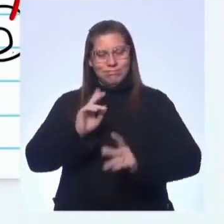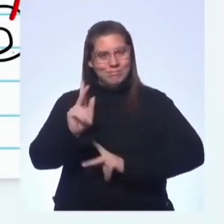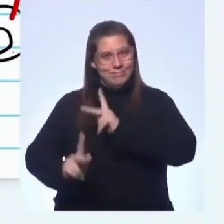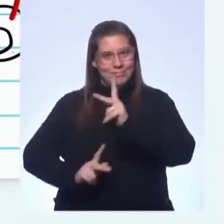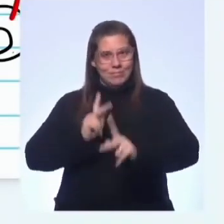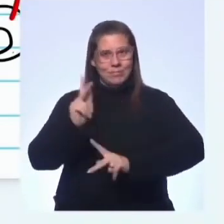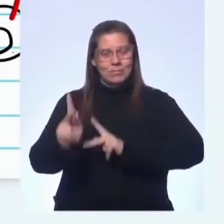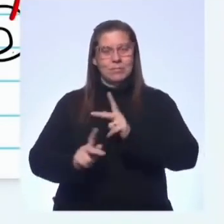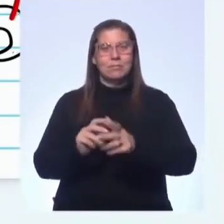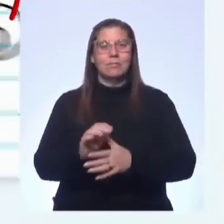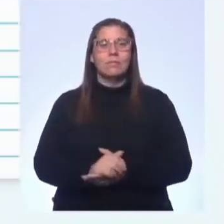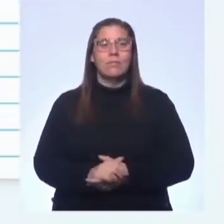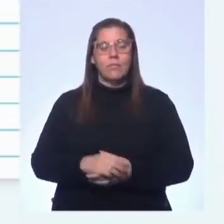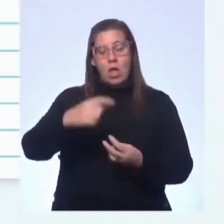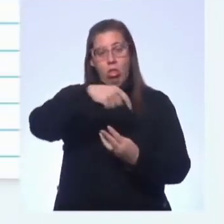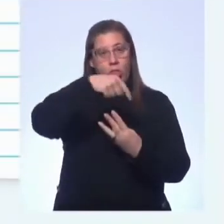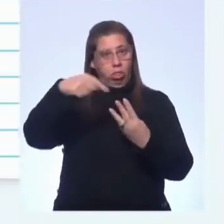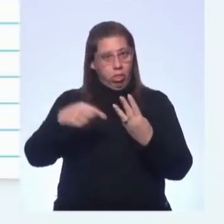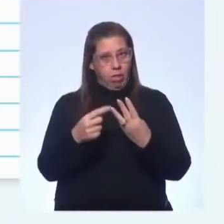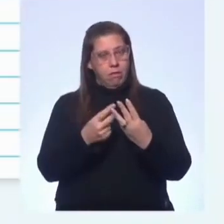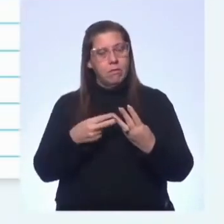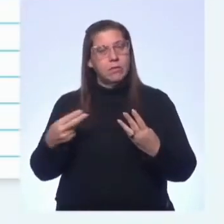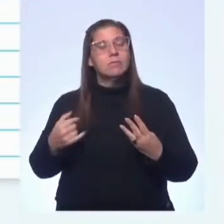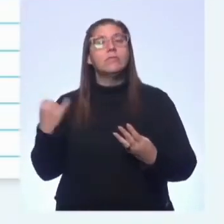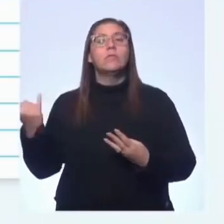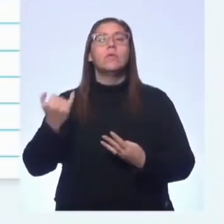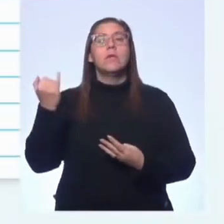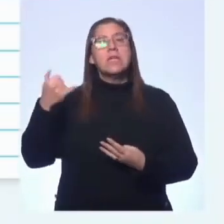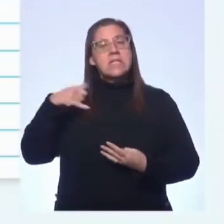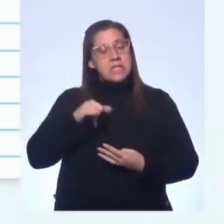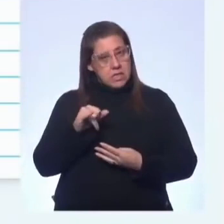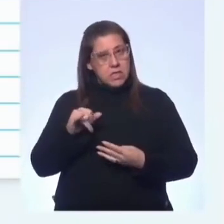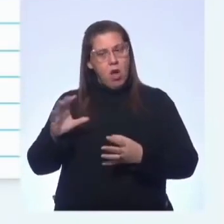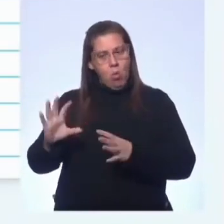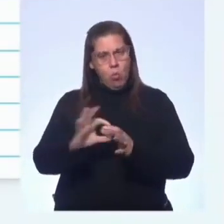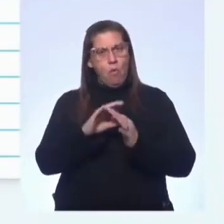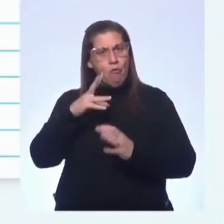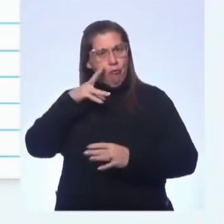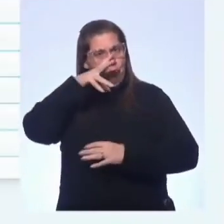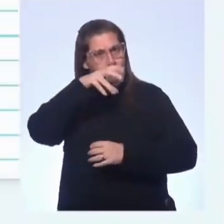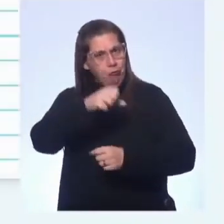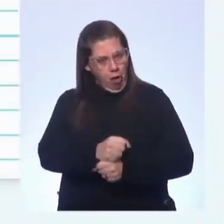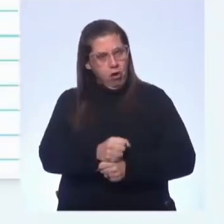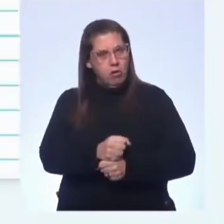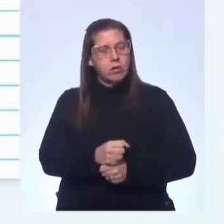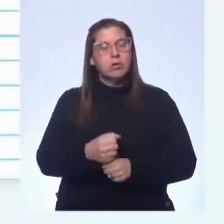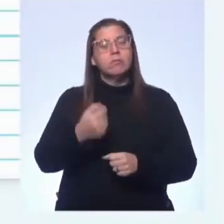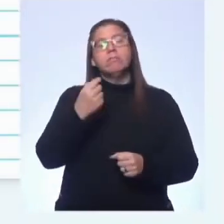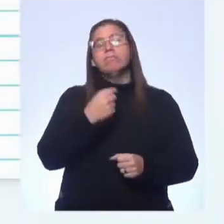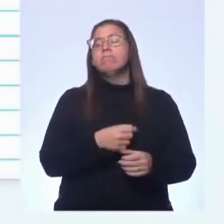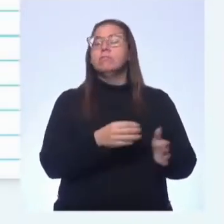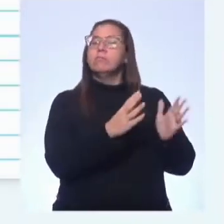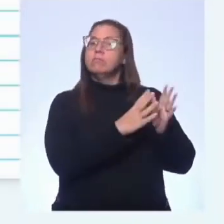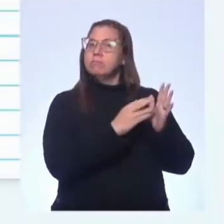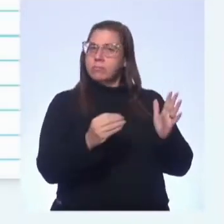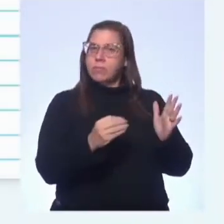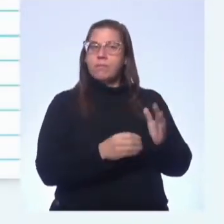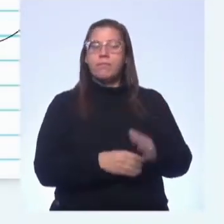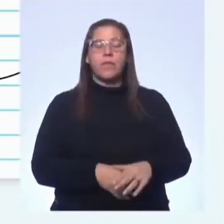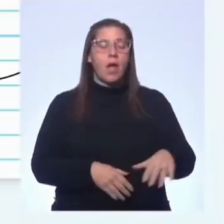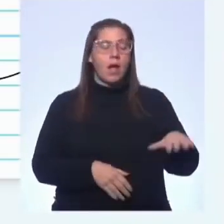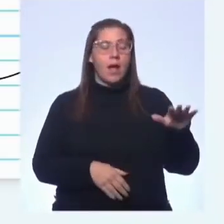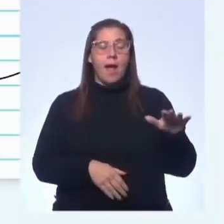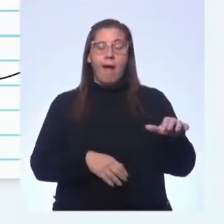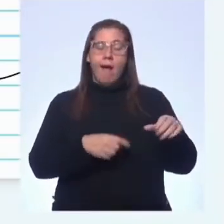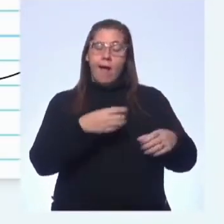populacional. Há 3 critérios para verificar se a integração é forte ou não. Utilizaremos como exemplo uma cidade A